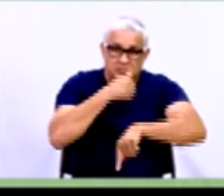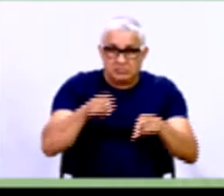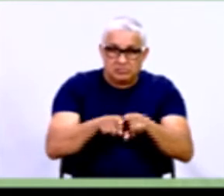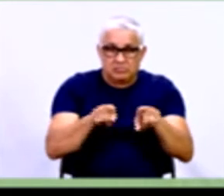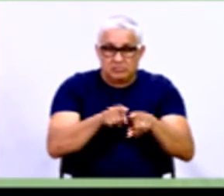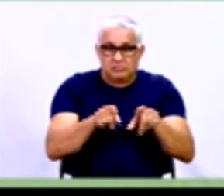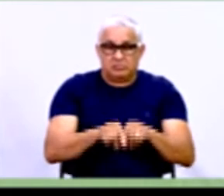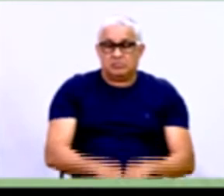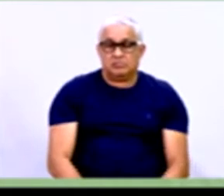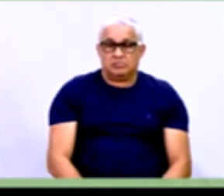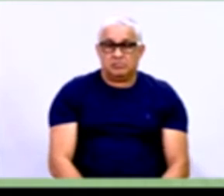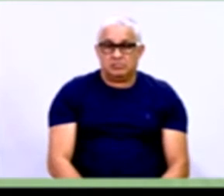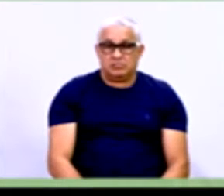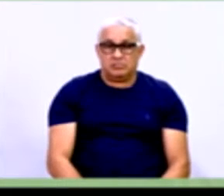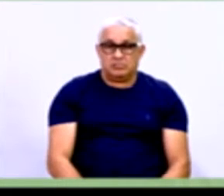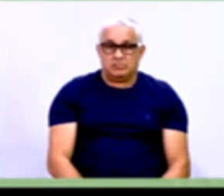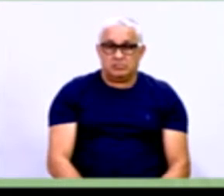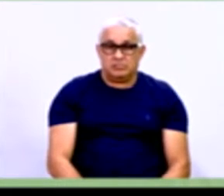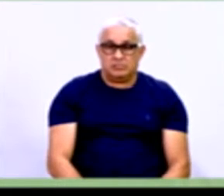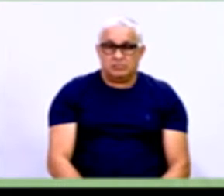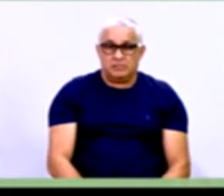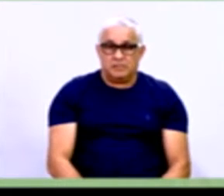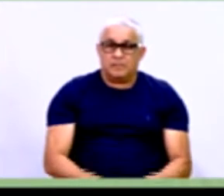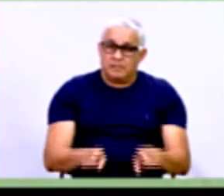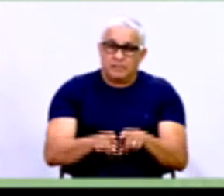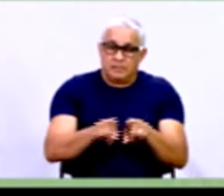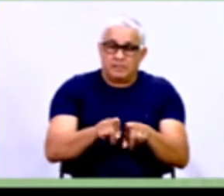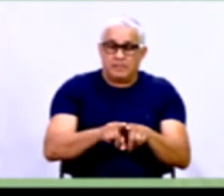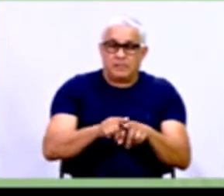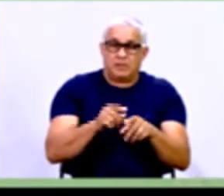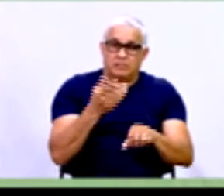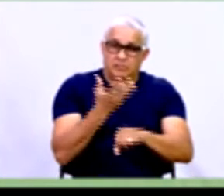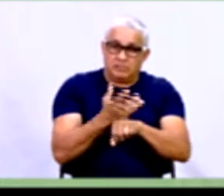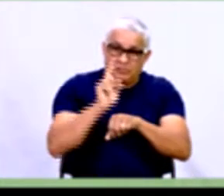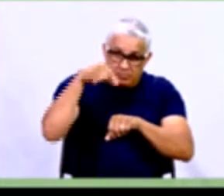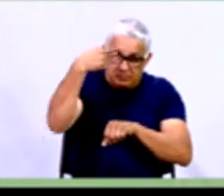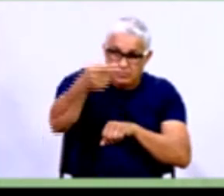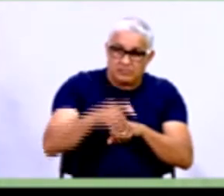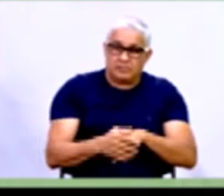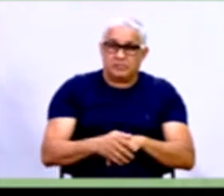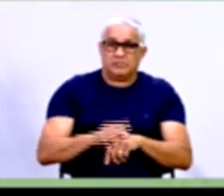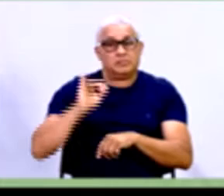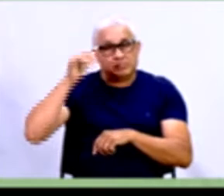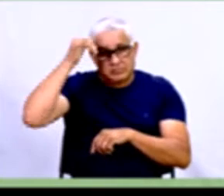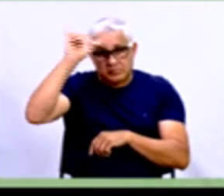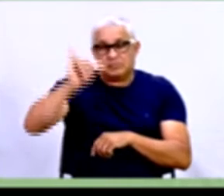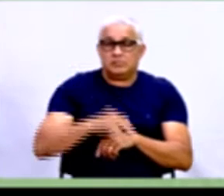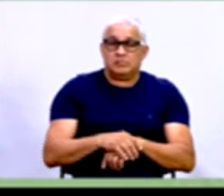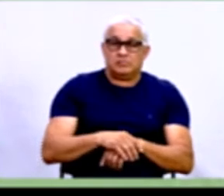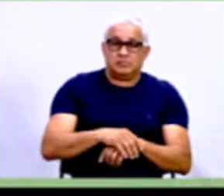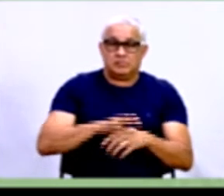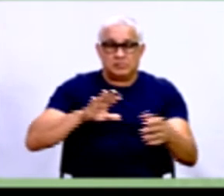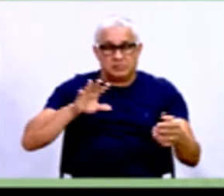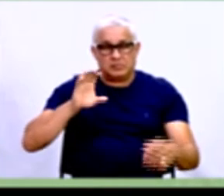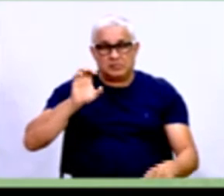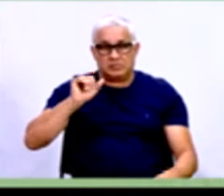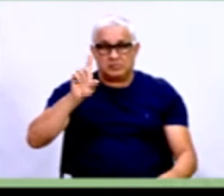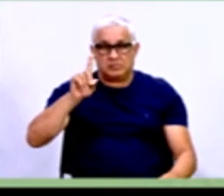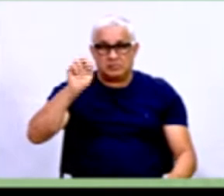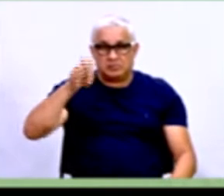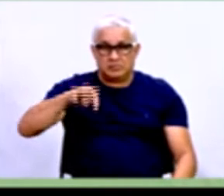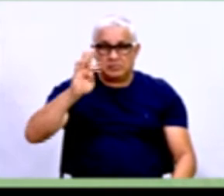os EPIs. E na próxima aula nós estaremos trabalhando com Comissão Interna de Prevenção de Acidentes, a CIPA, doenças